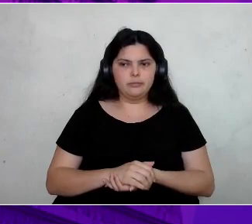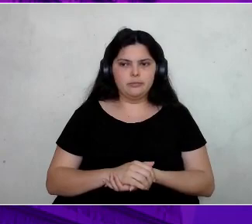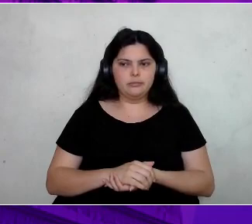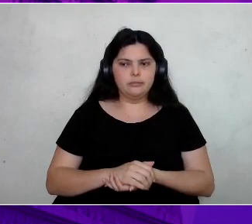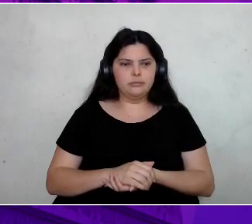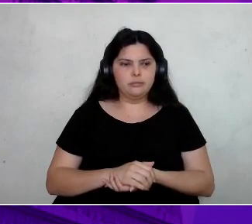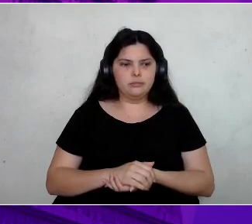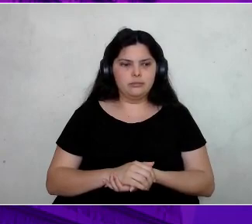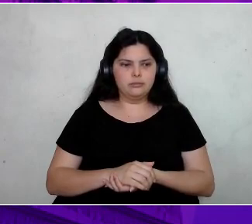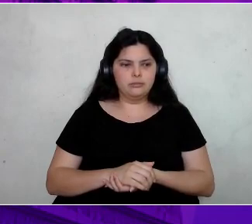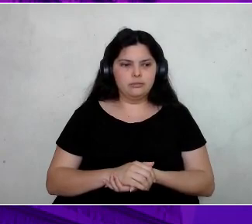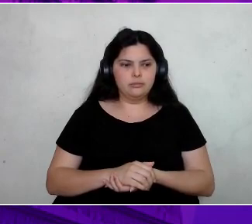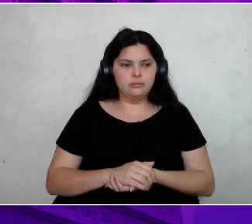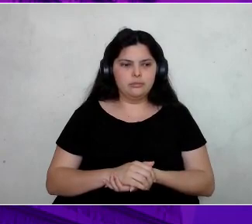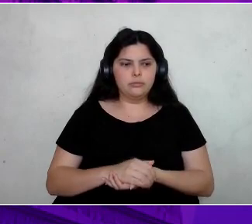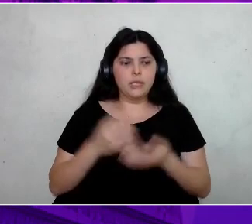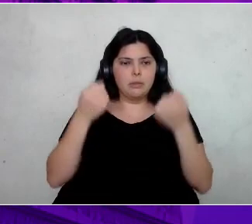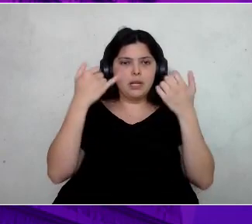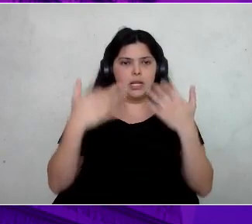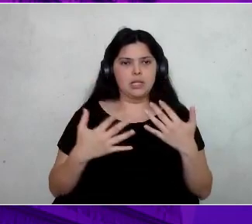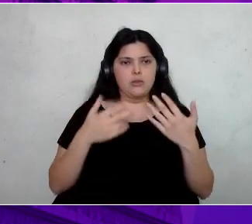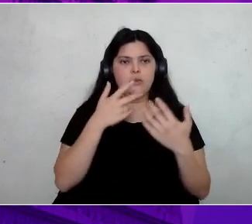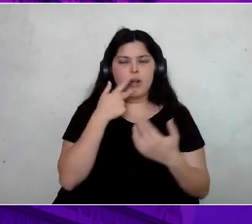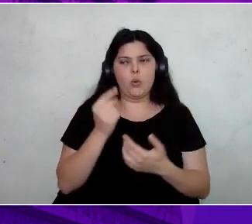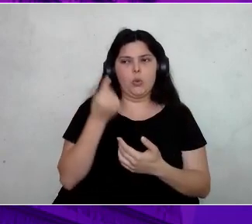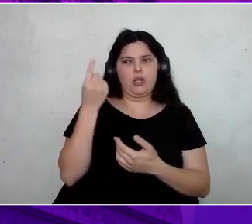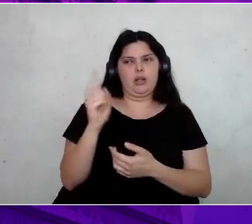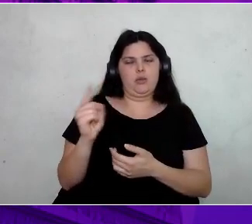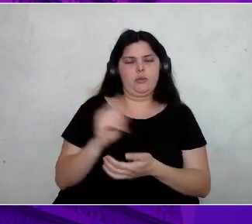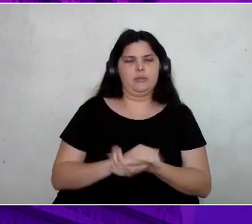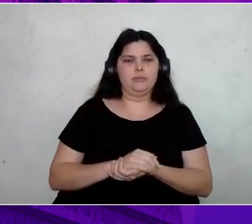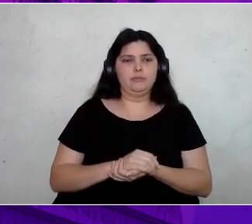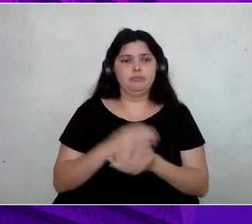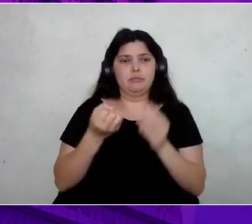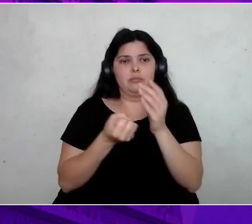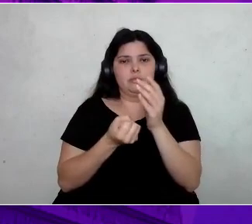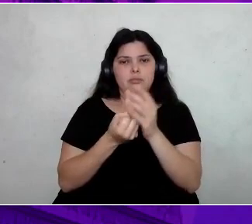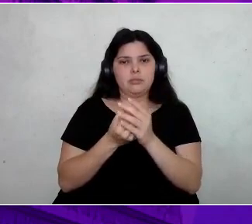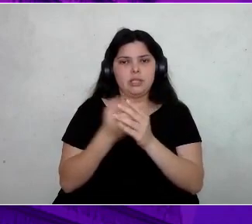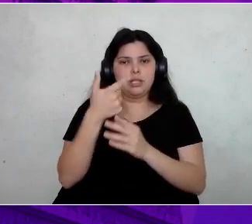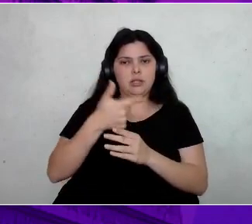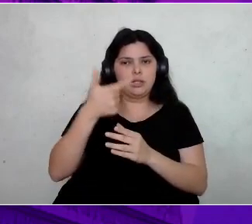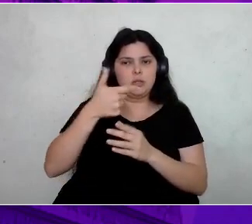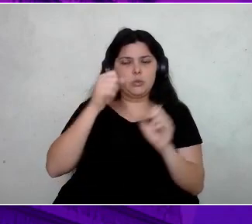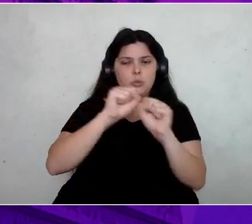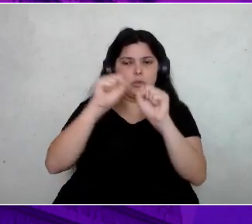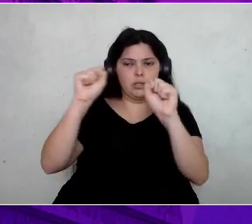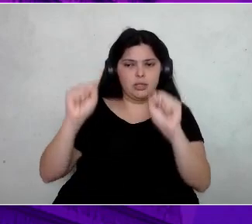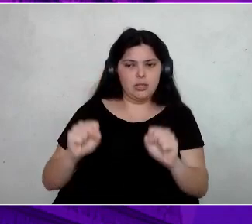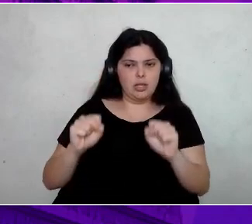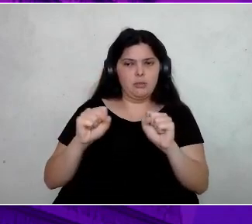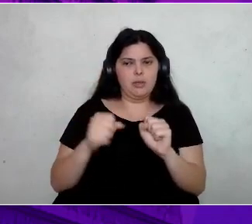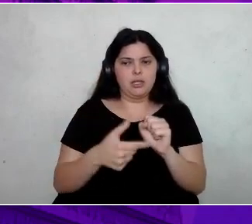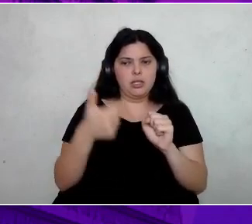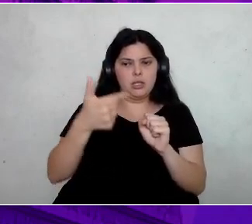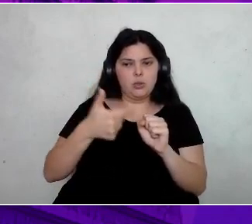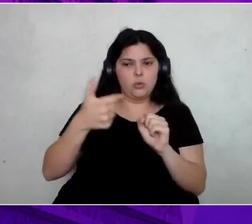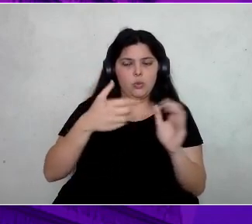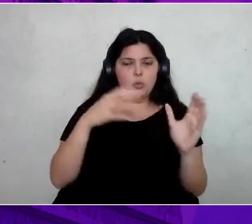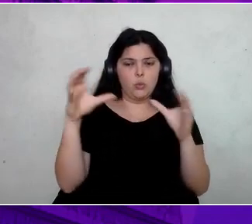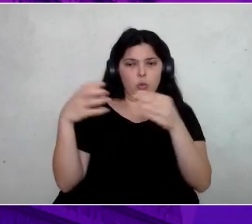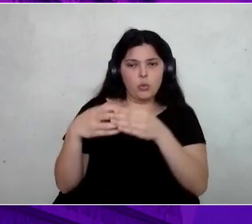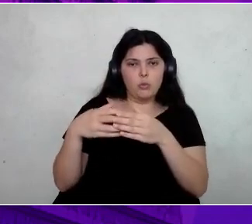Uma abordagem, não vou dizer que é a única. Criar um segundo sistema por um segundo time que vai consumir os